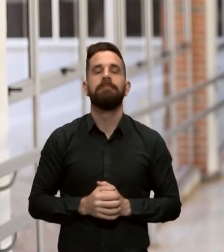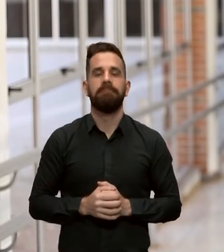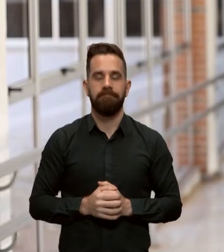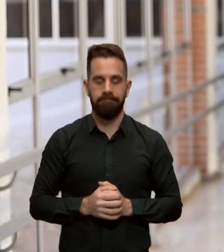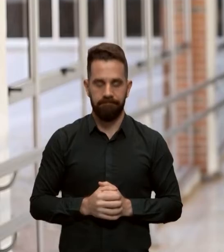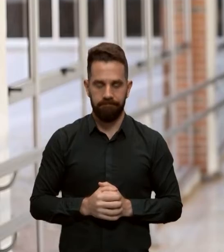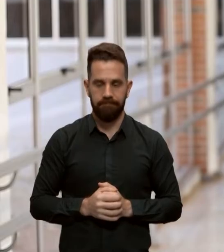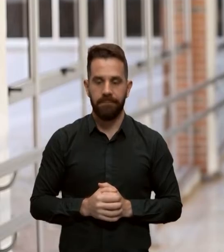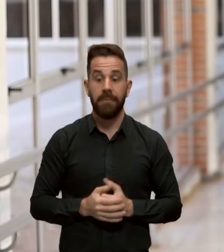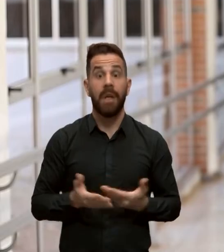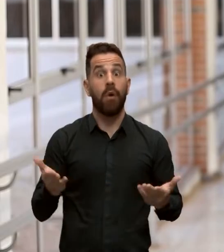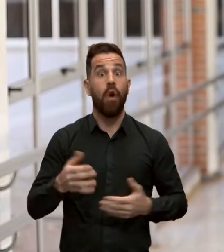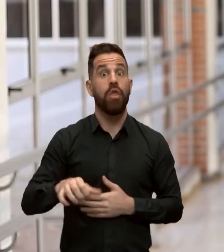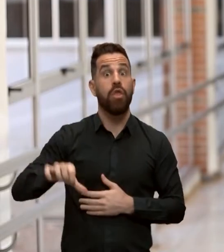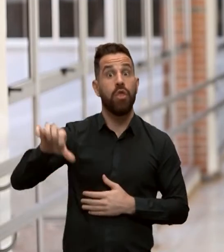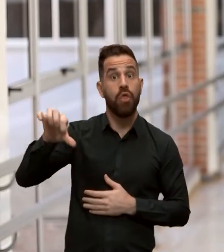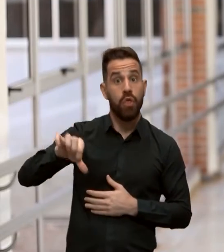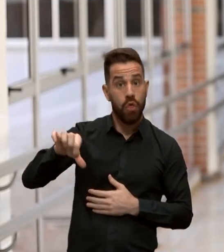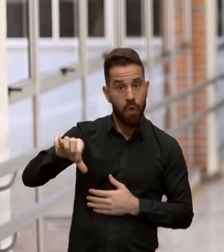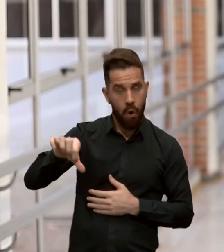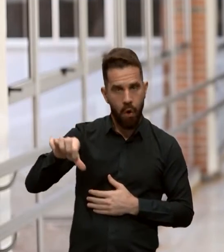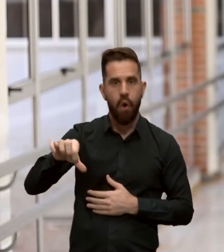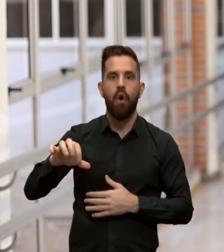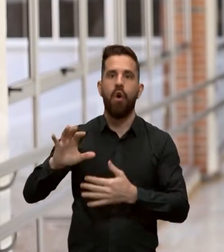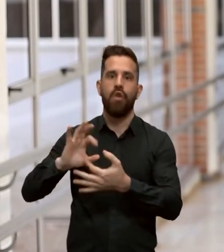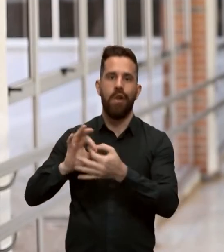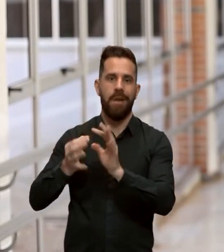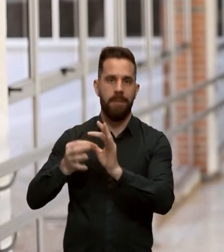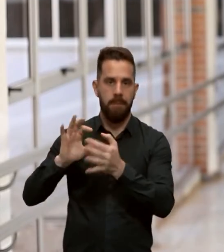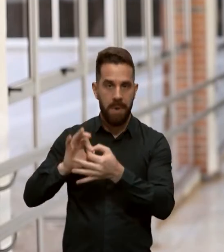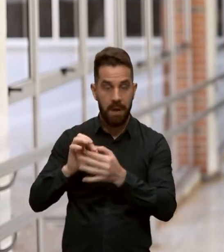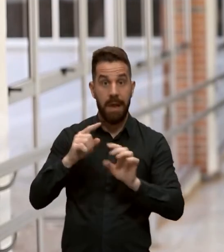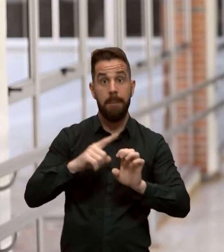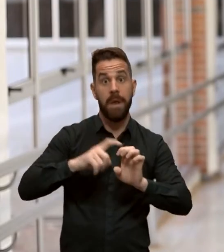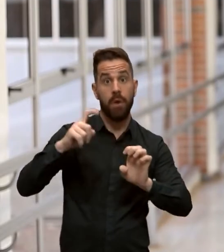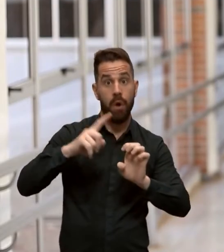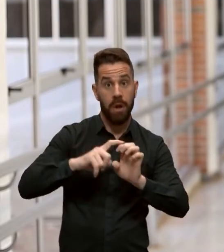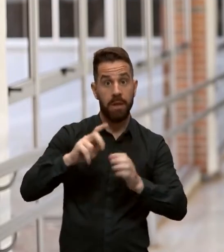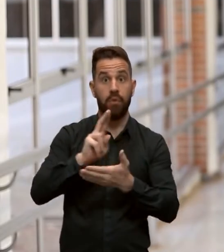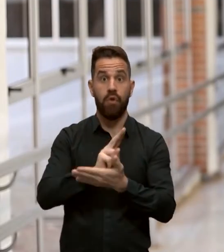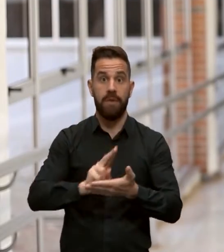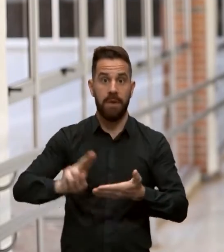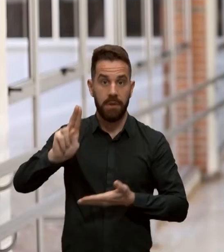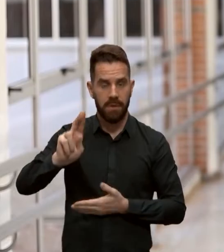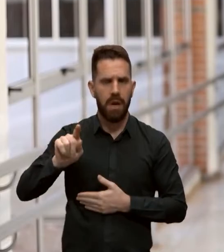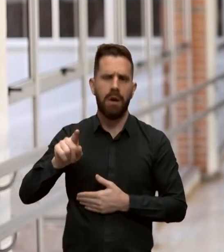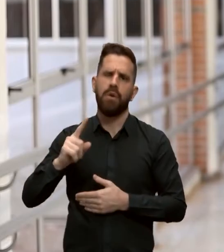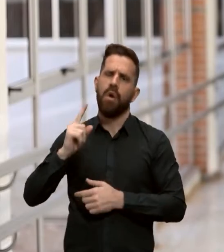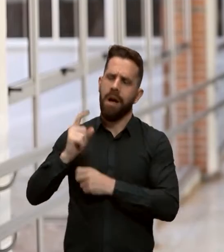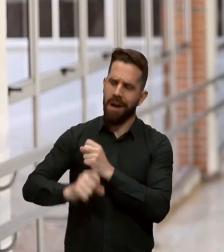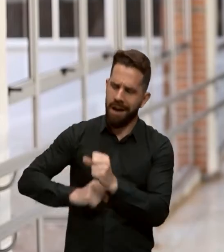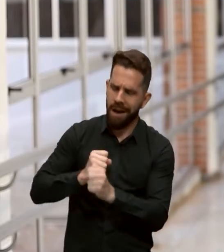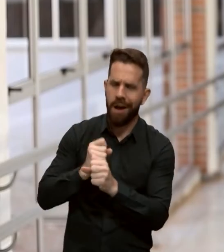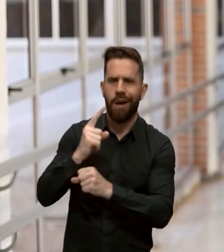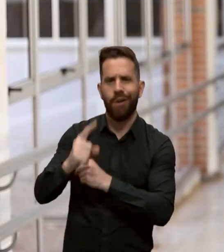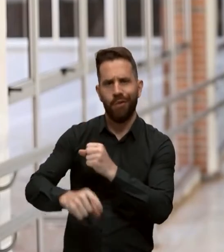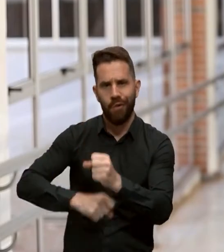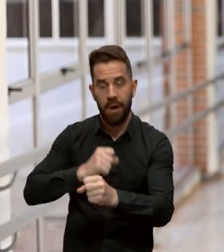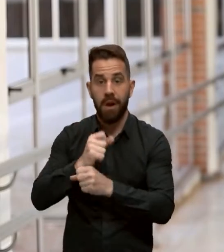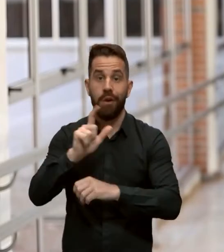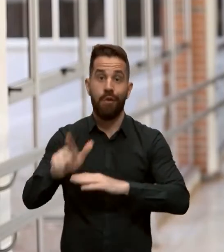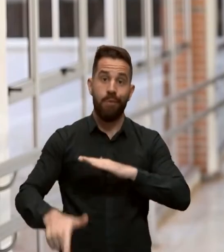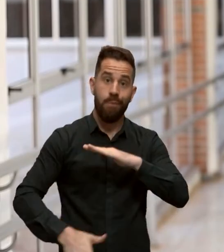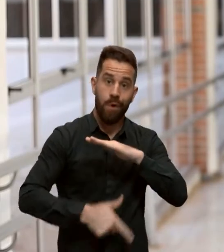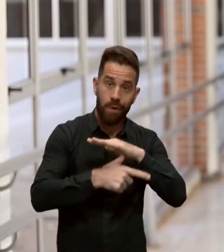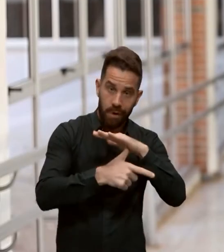Vem aí a 9ª Olimpíada de Empreendedorismo Universitário. O evento, promovido anualmente pela Pró-Reitoria de Pesquisa